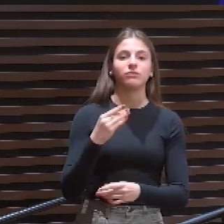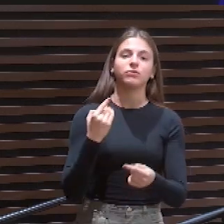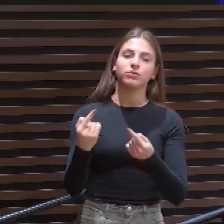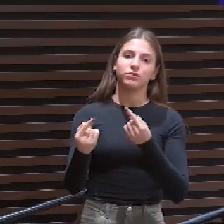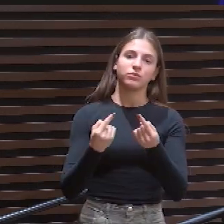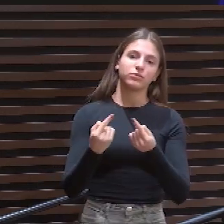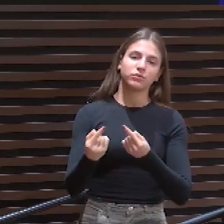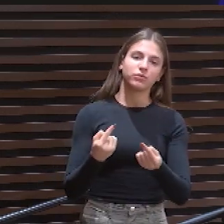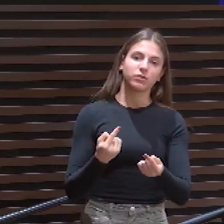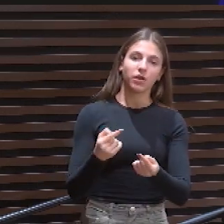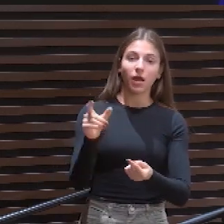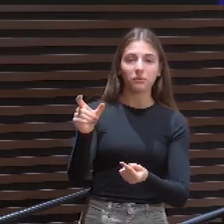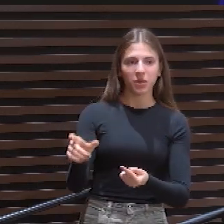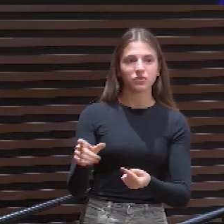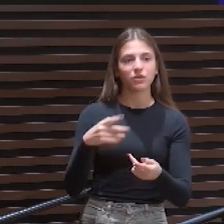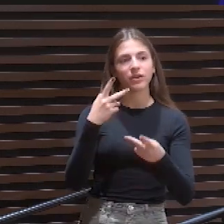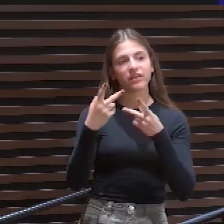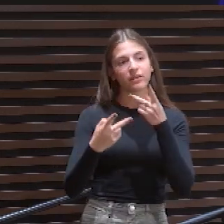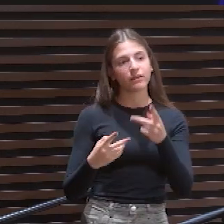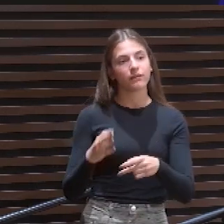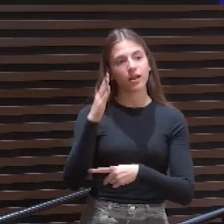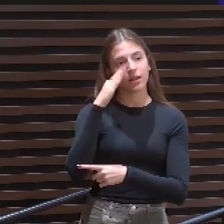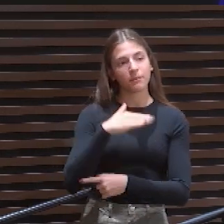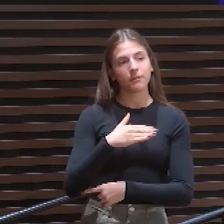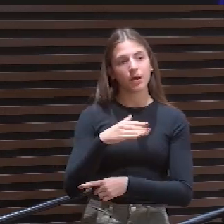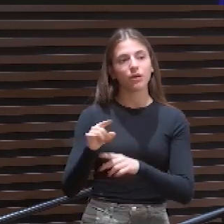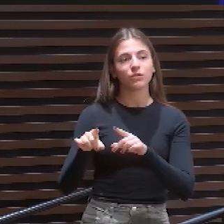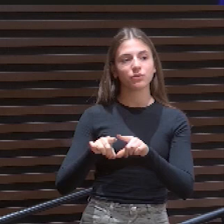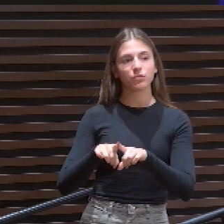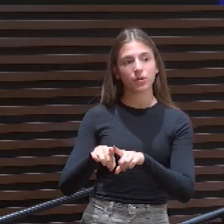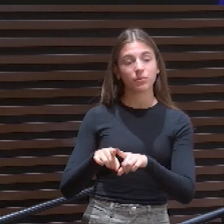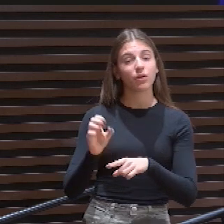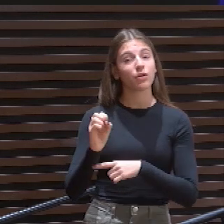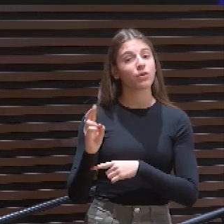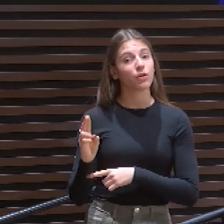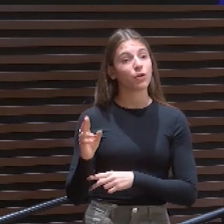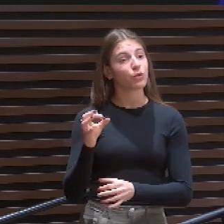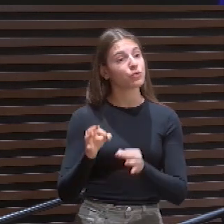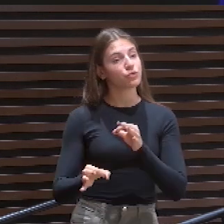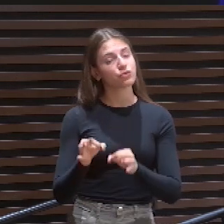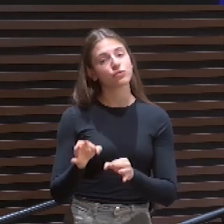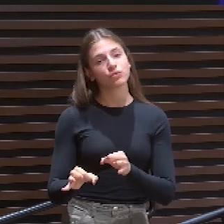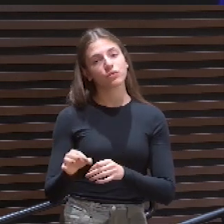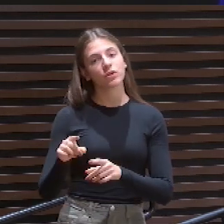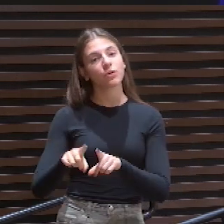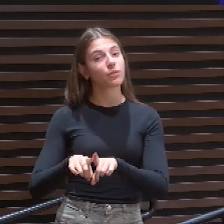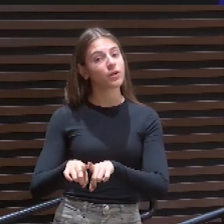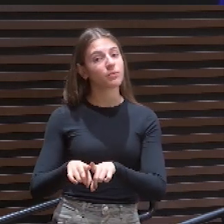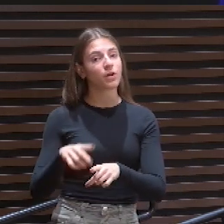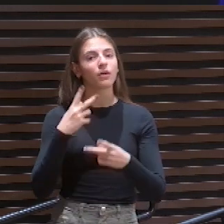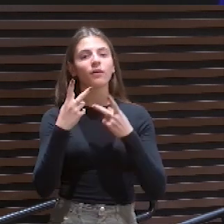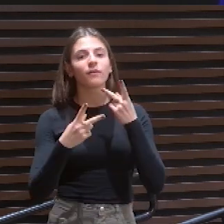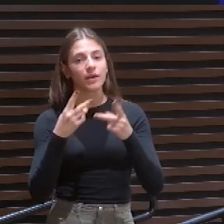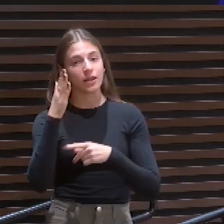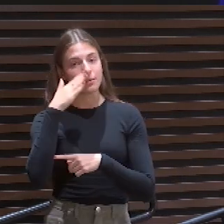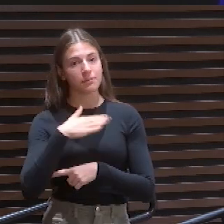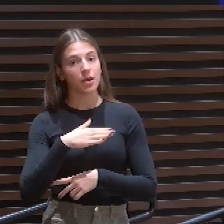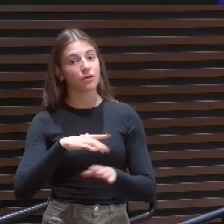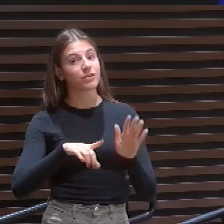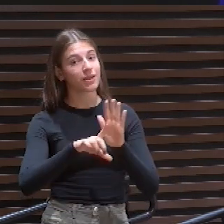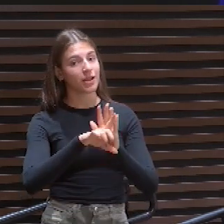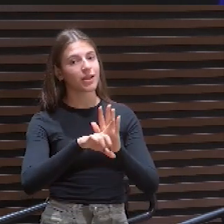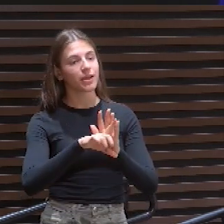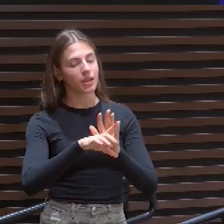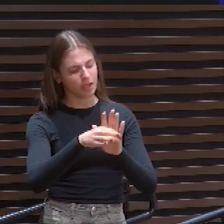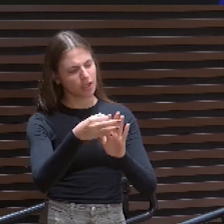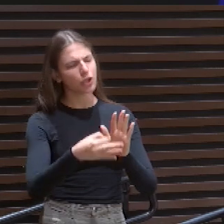outros. Aquele que fala mal do irmão ou julga seu irmão, fala mal da lei e julga a